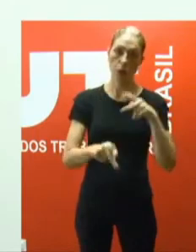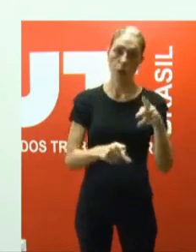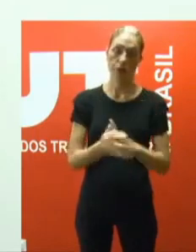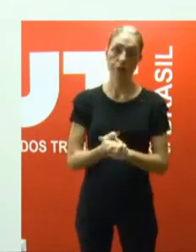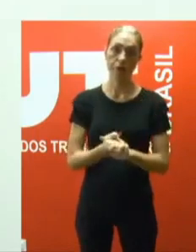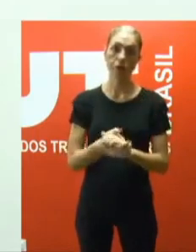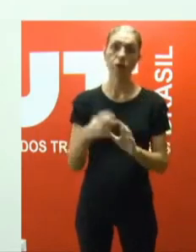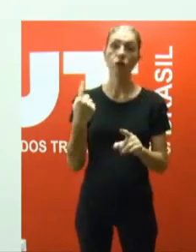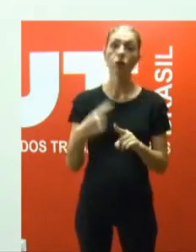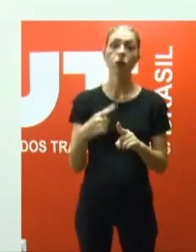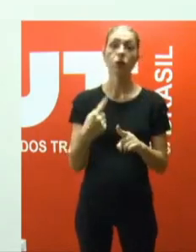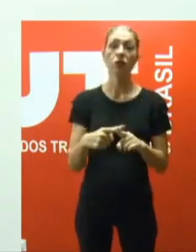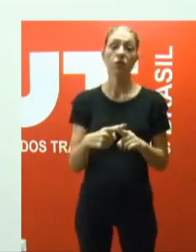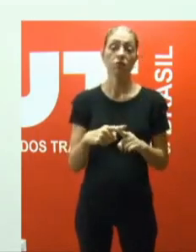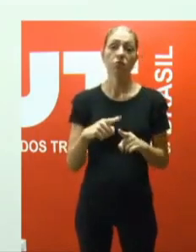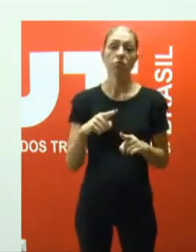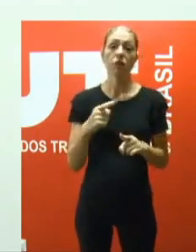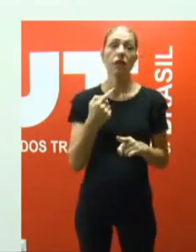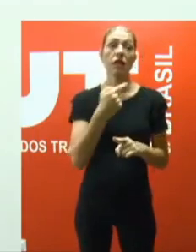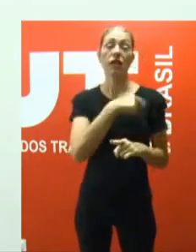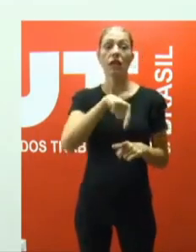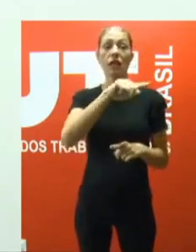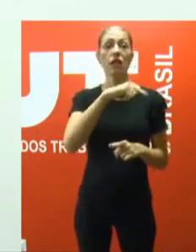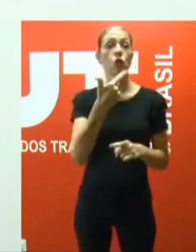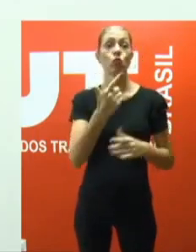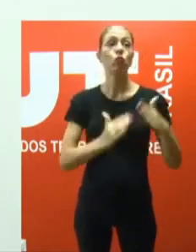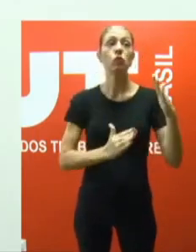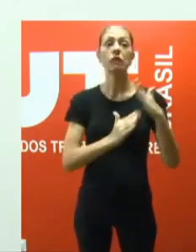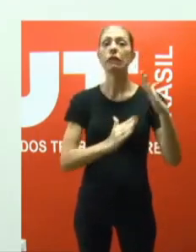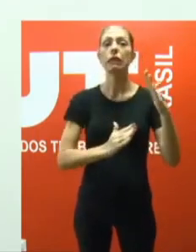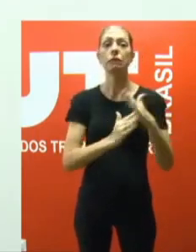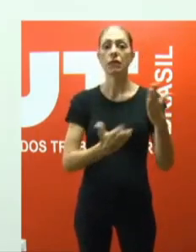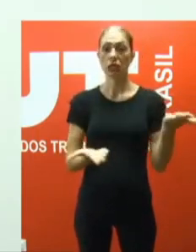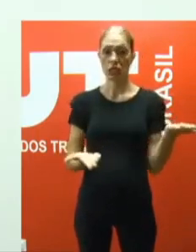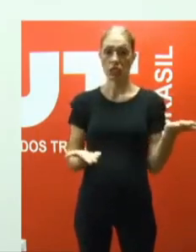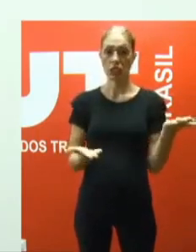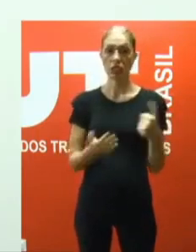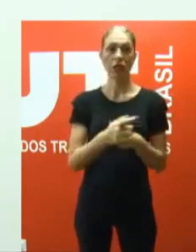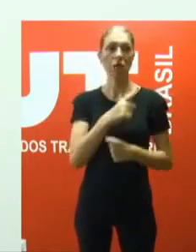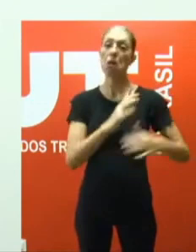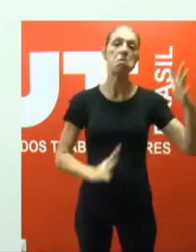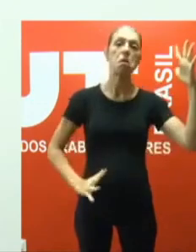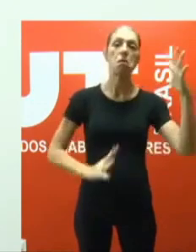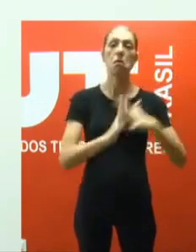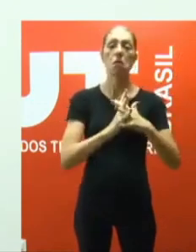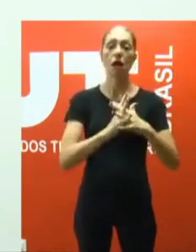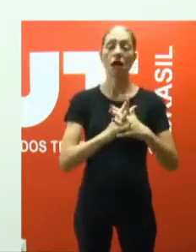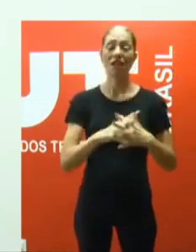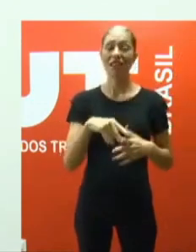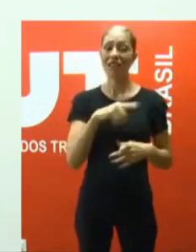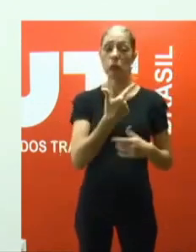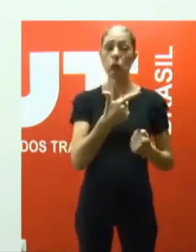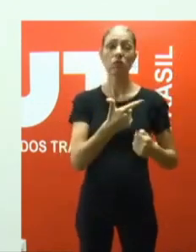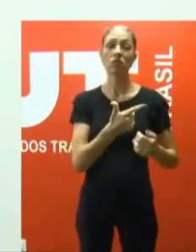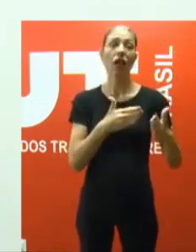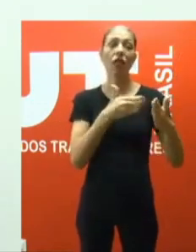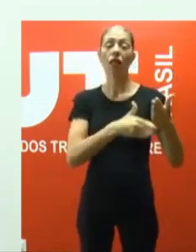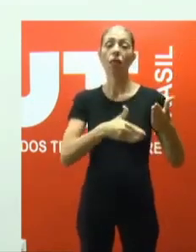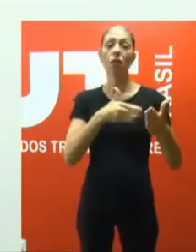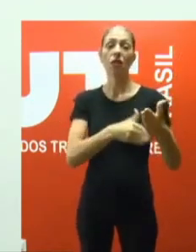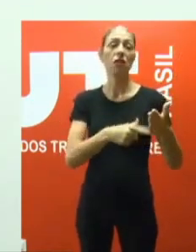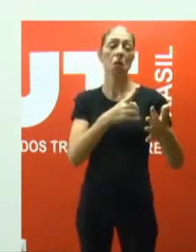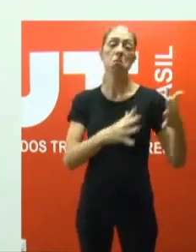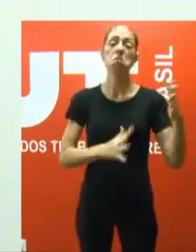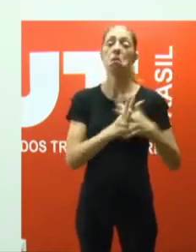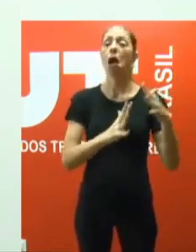eles não têm limite. Não tem limite, sabe, na eleição passada, e não vão ter limite nessa. E eu